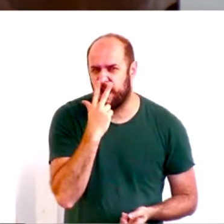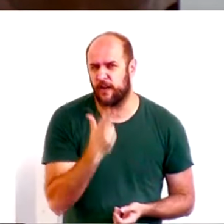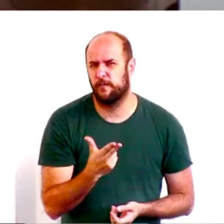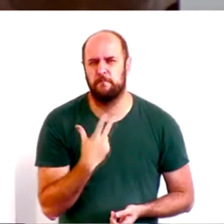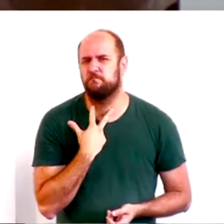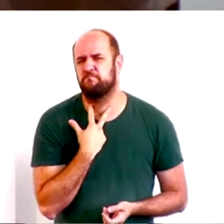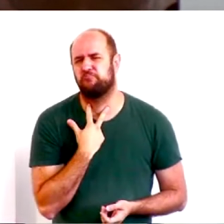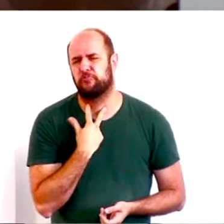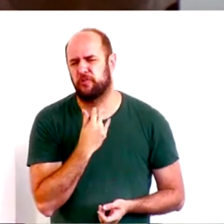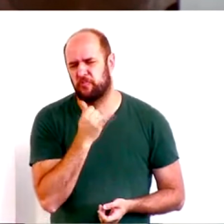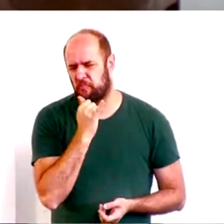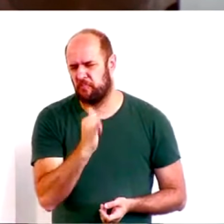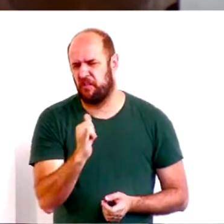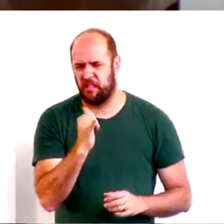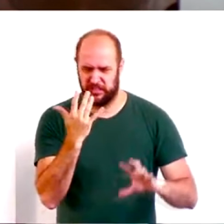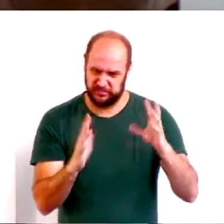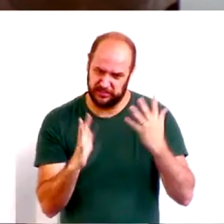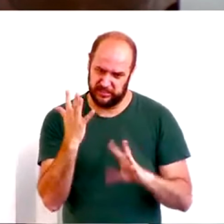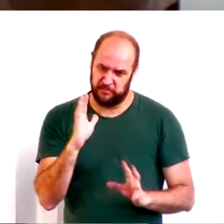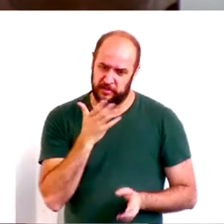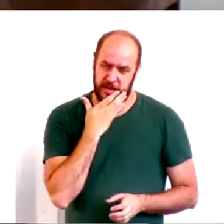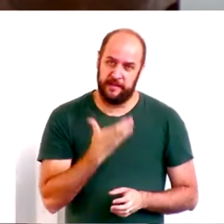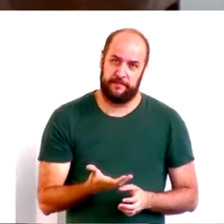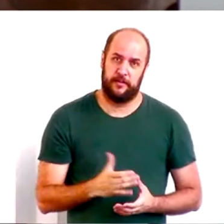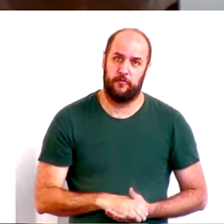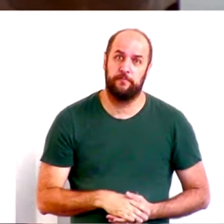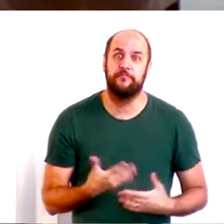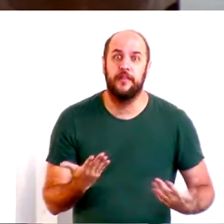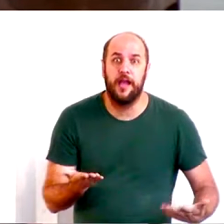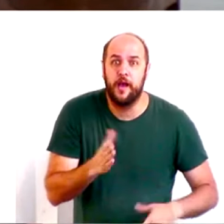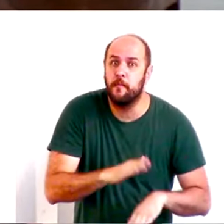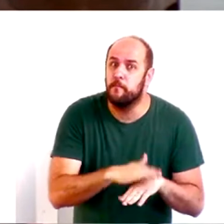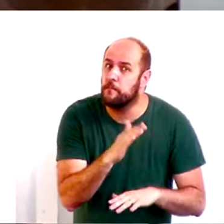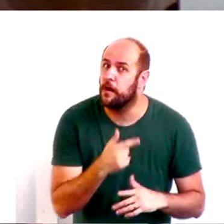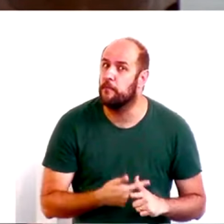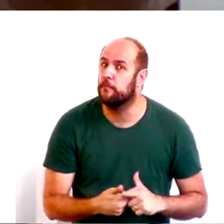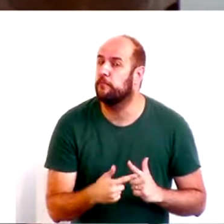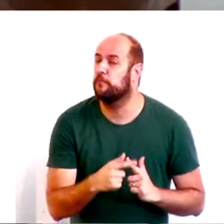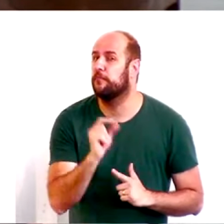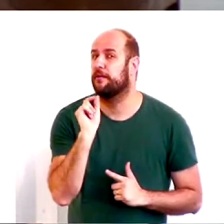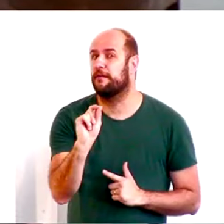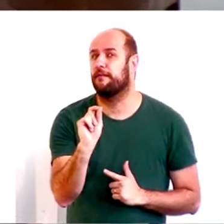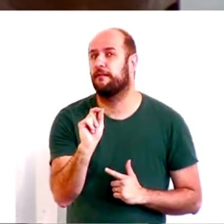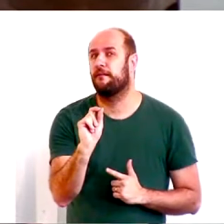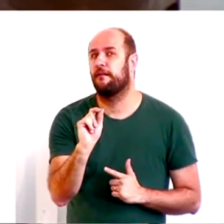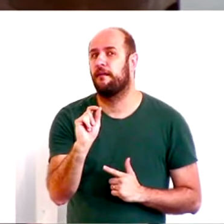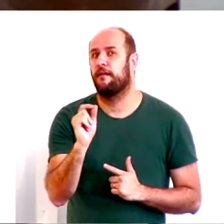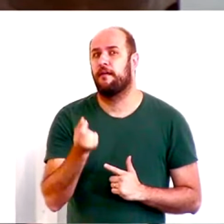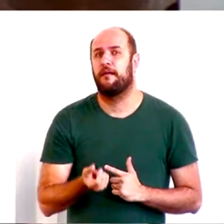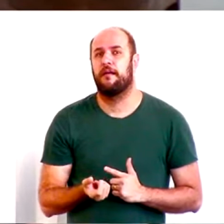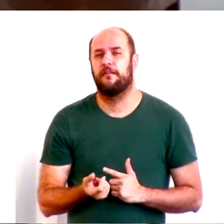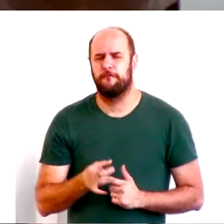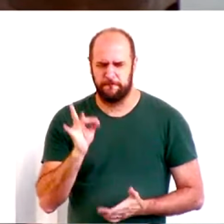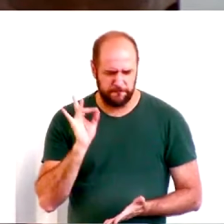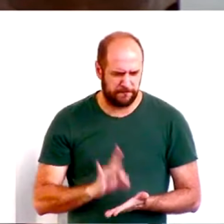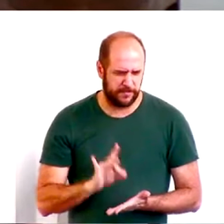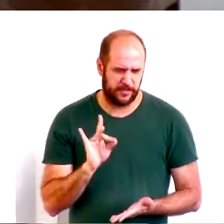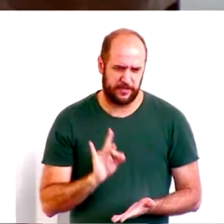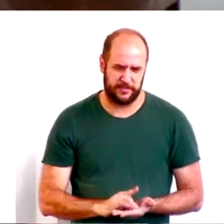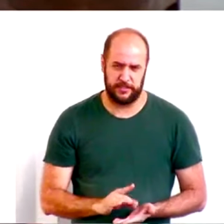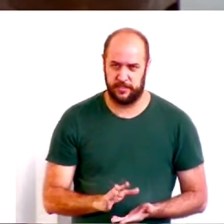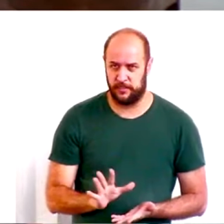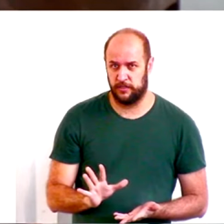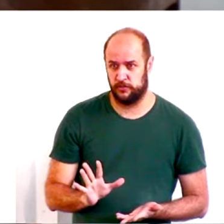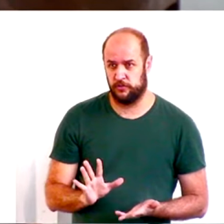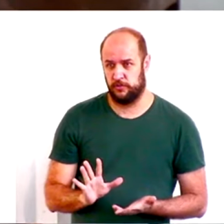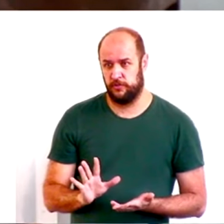nem falar em Natal tem ainda o problema é de que seguramente o Senhor Jesus